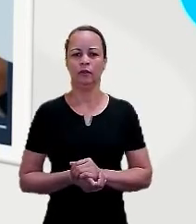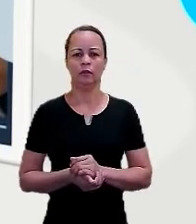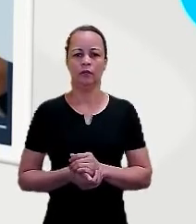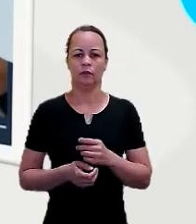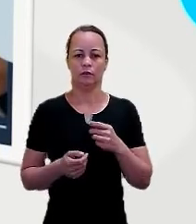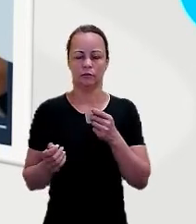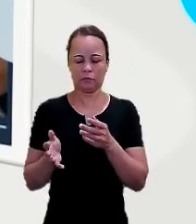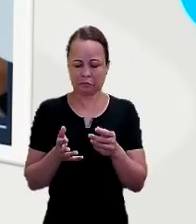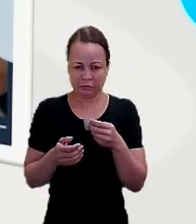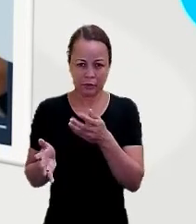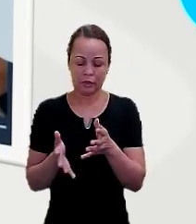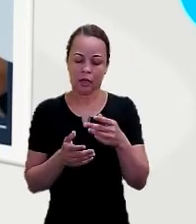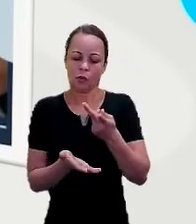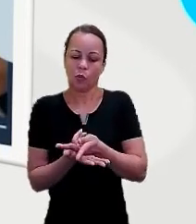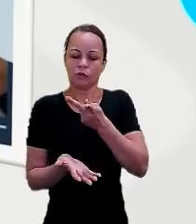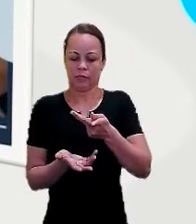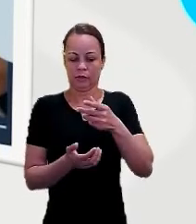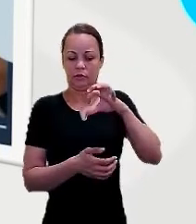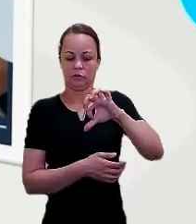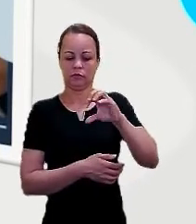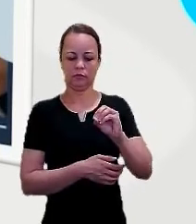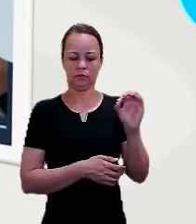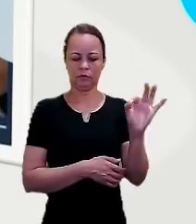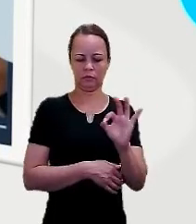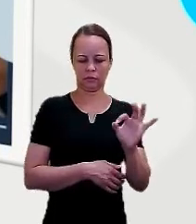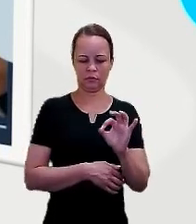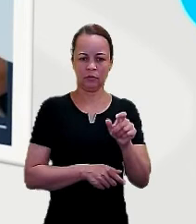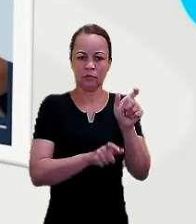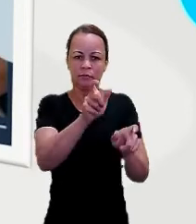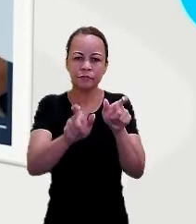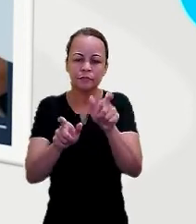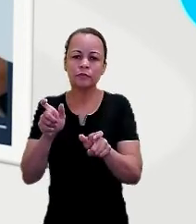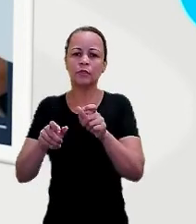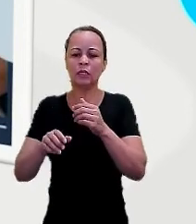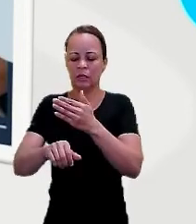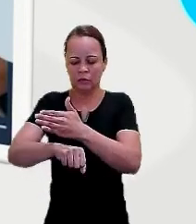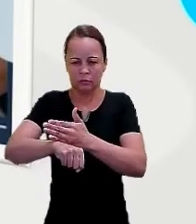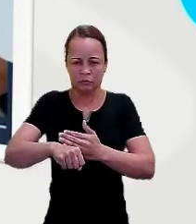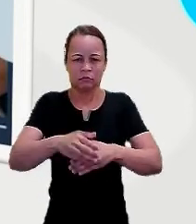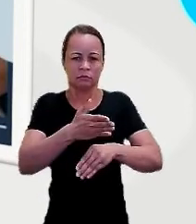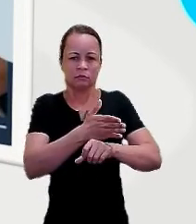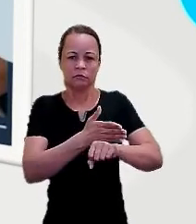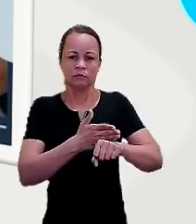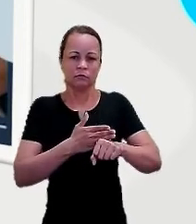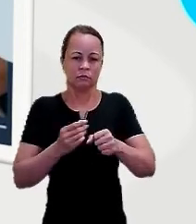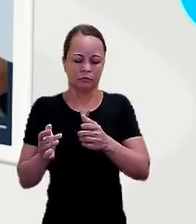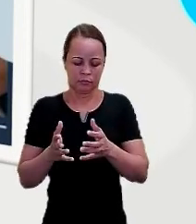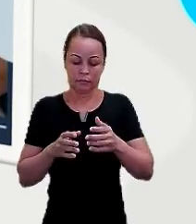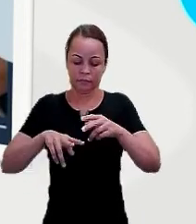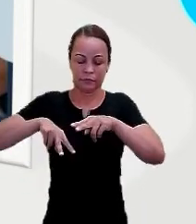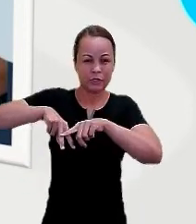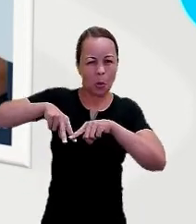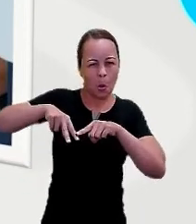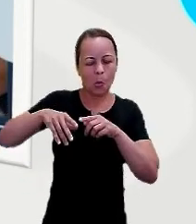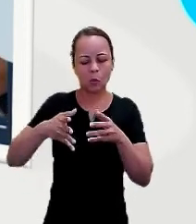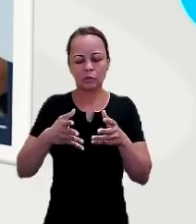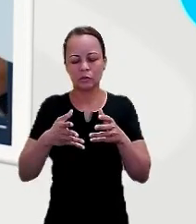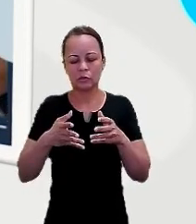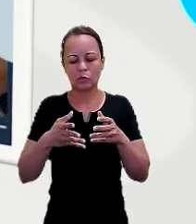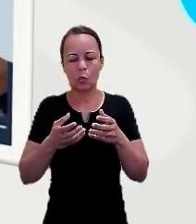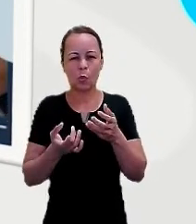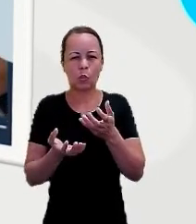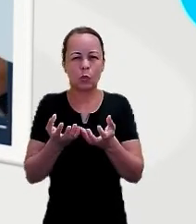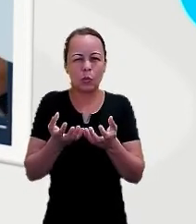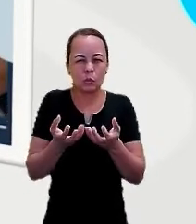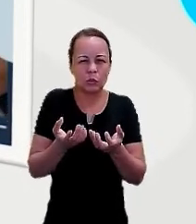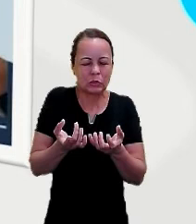acontece em cerca de 90% dos indivíduos que passam pela amputação de alguma parte do corpo. Queimam, formigam.